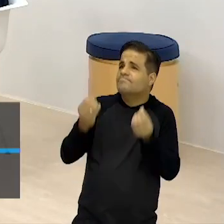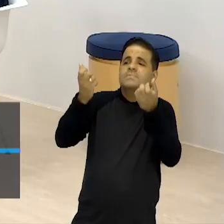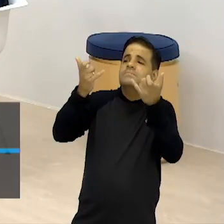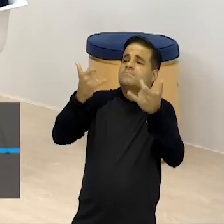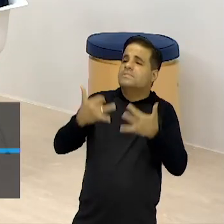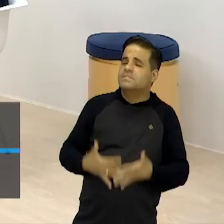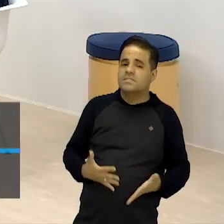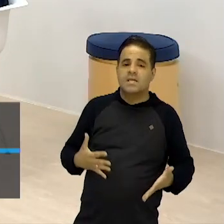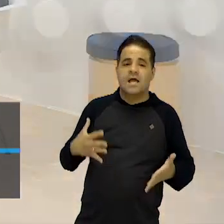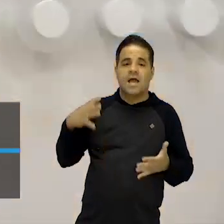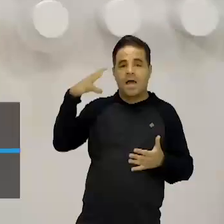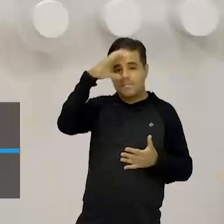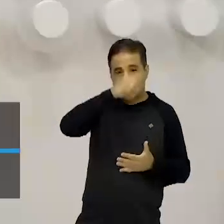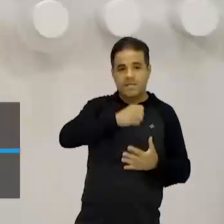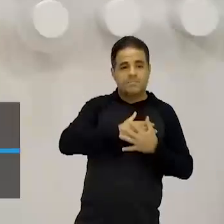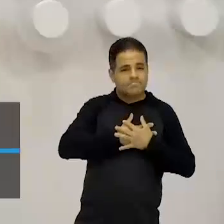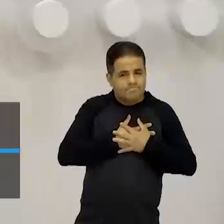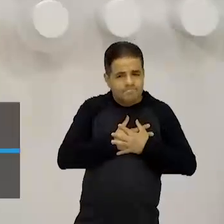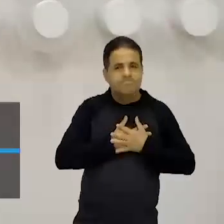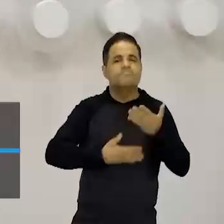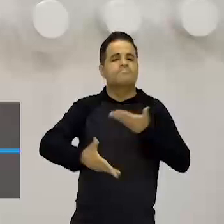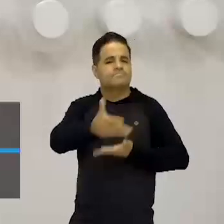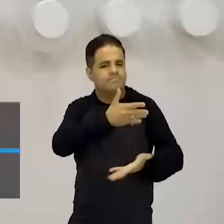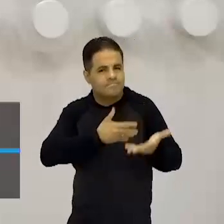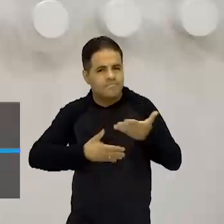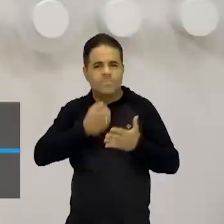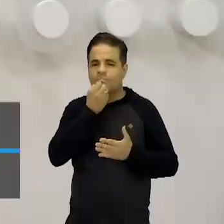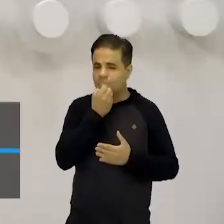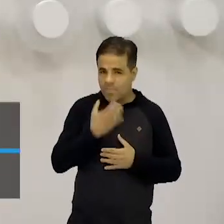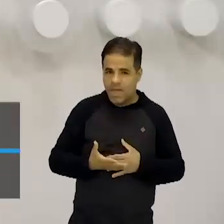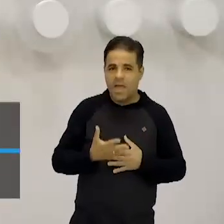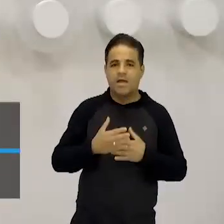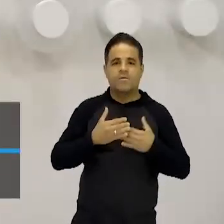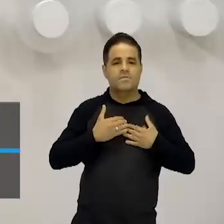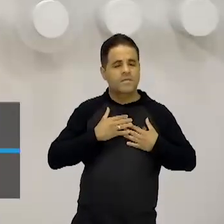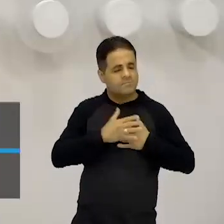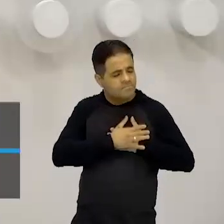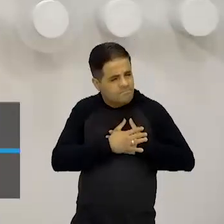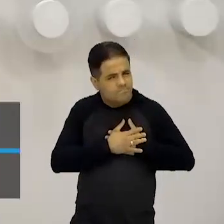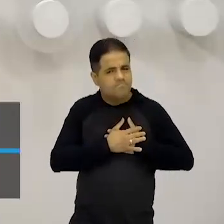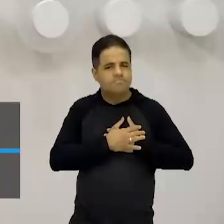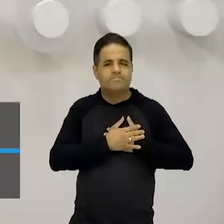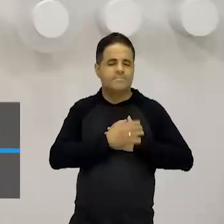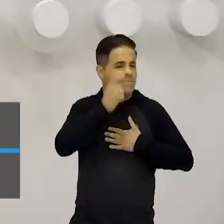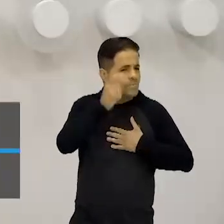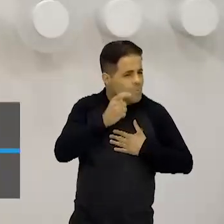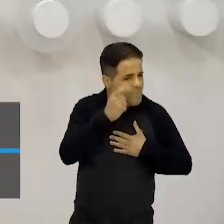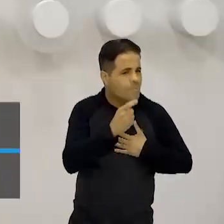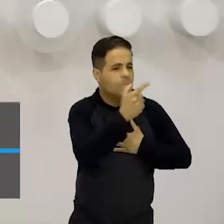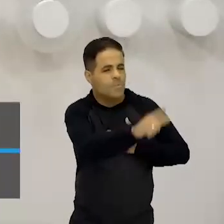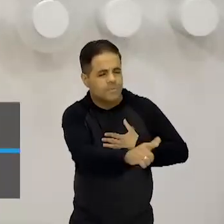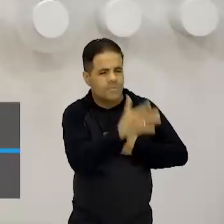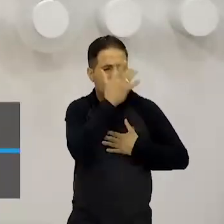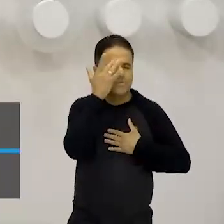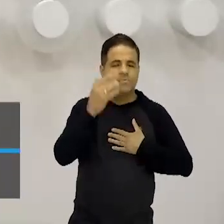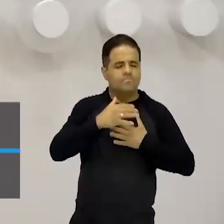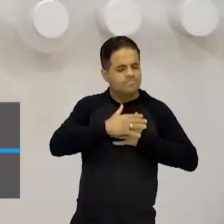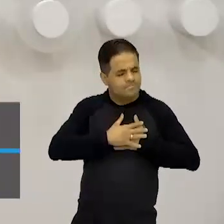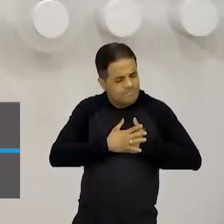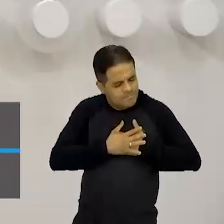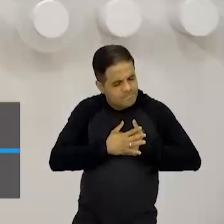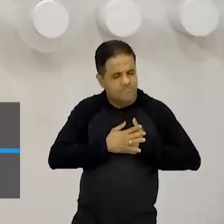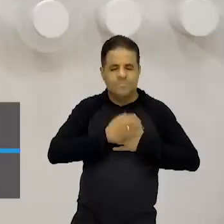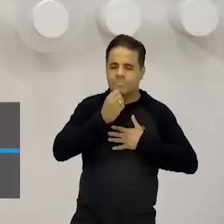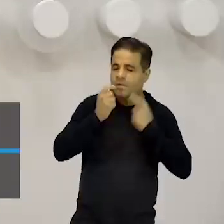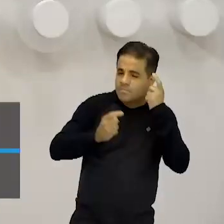diz? Aprende a solidariedade. Também. Com a bondade você é solidário, você se preocupa com o outro. Então a bondade ela leva